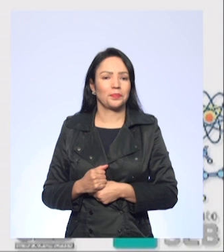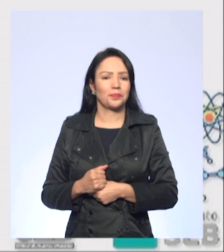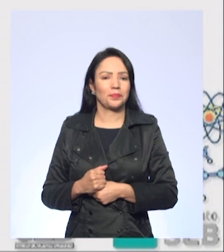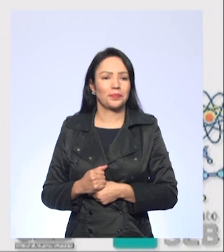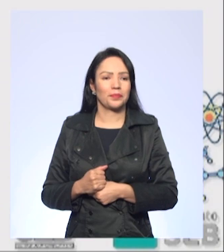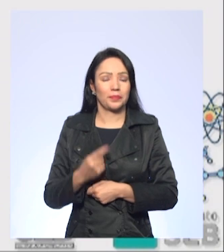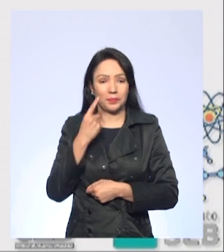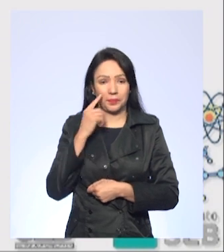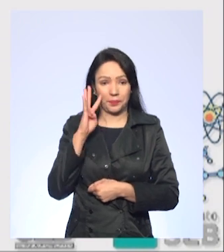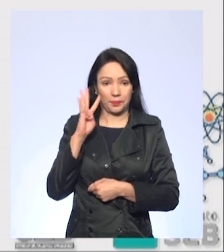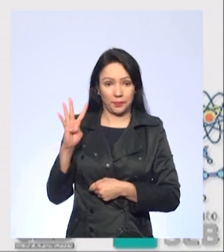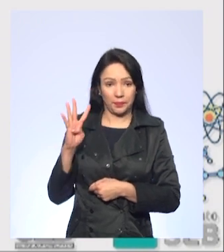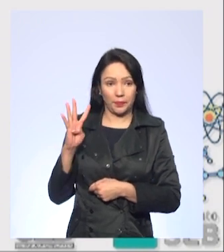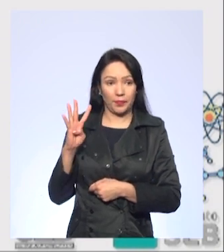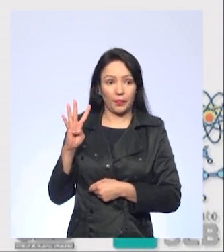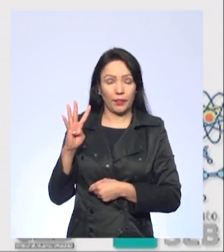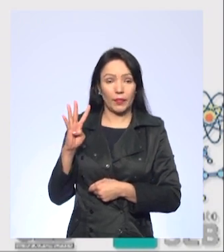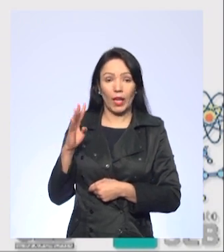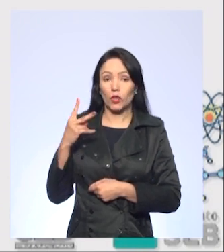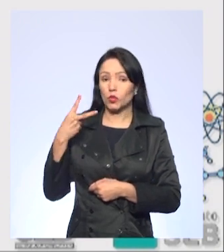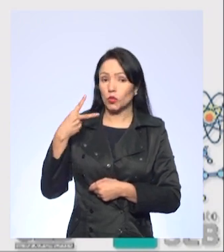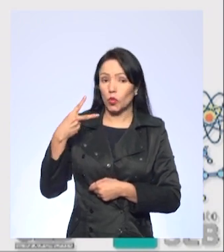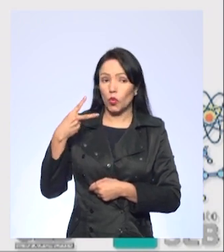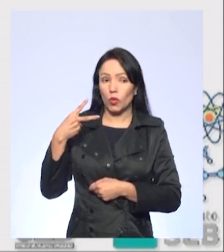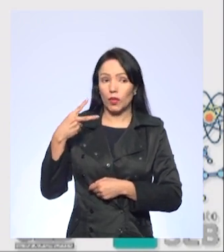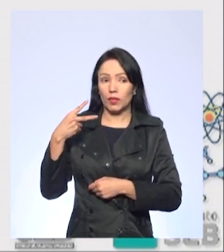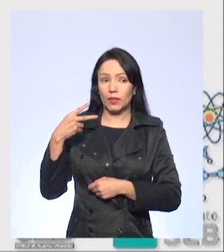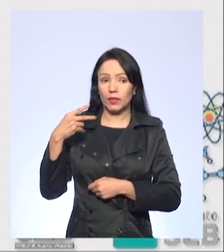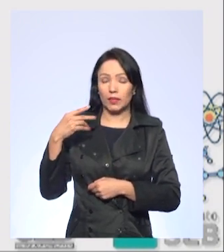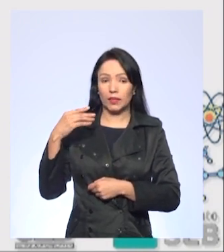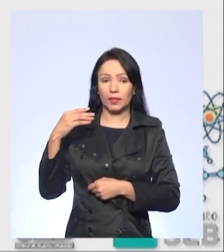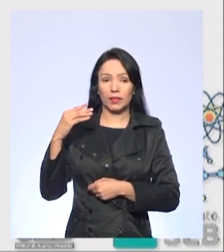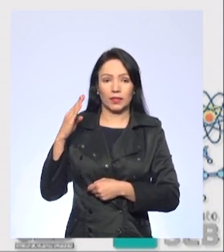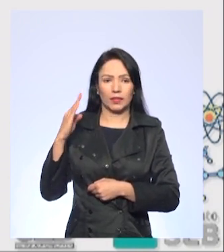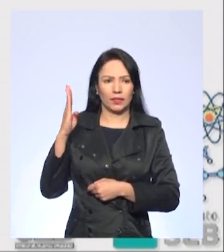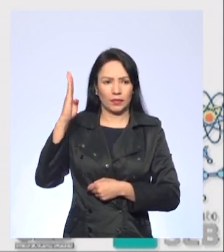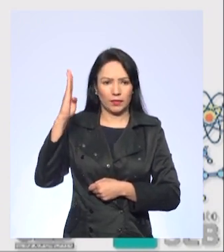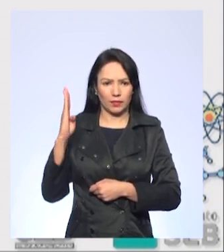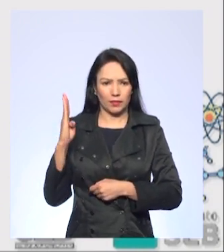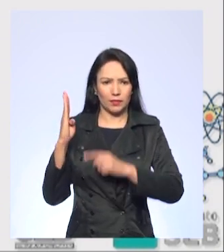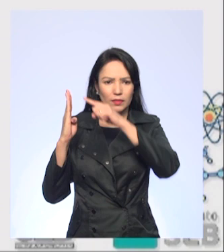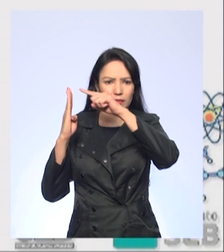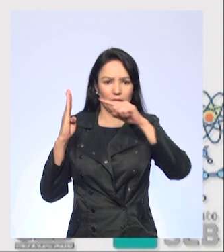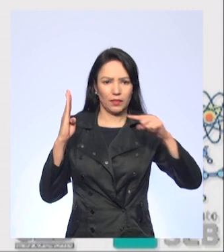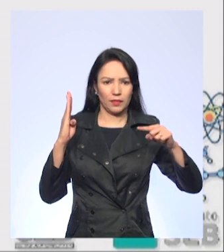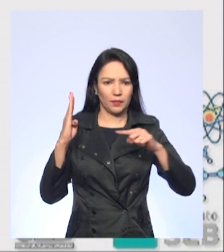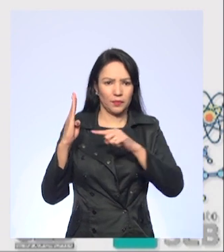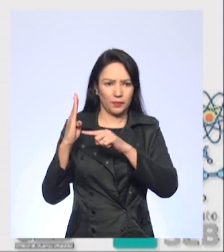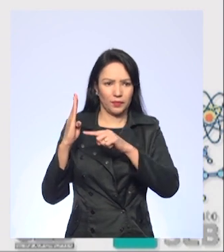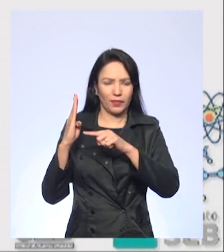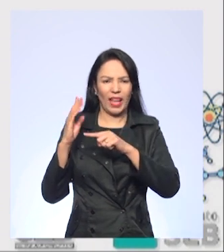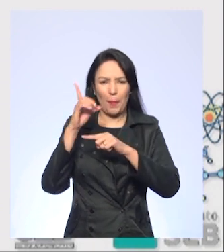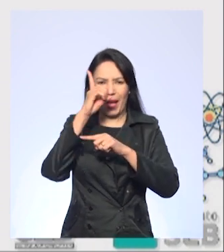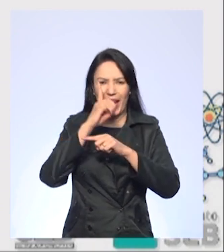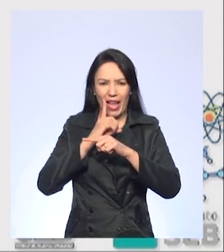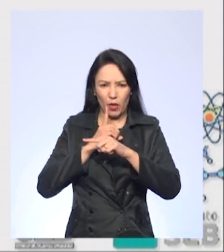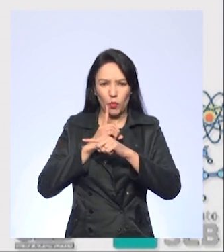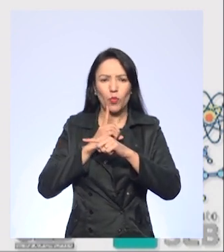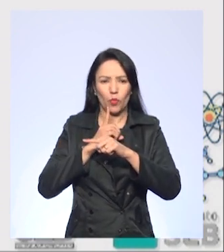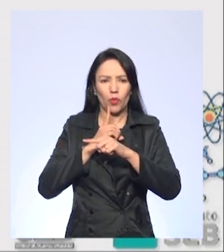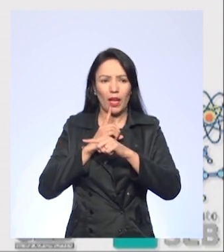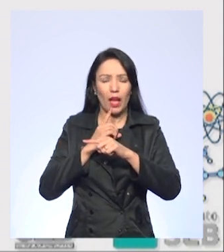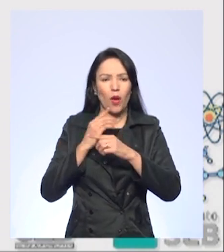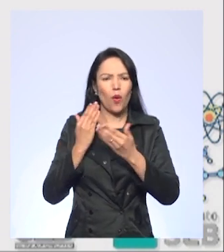Agora observe esses 2 triângulos que o Fredão destaca na tela para você em amarelo. Compara o triângulo pequenininho com o